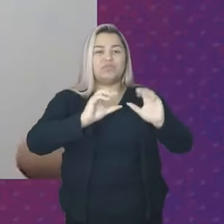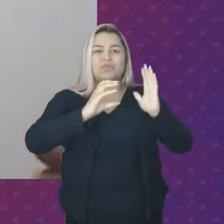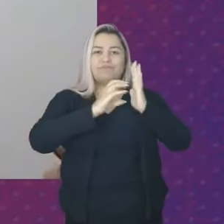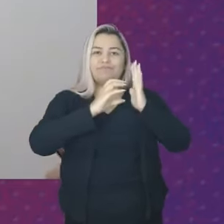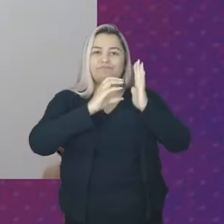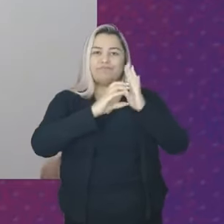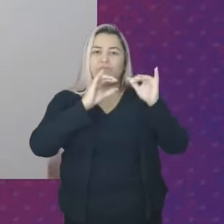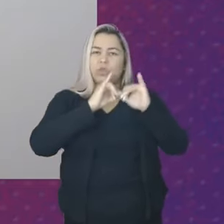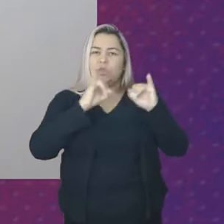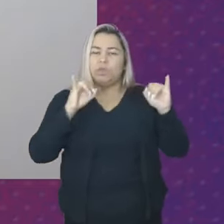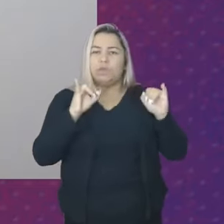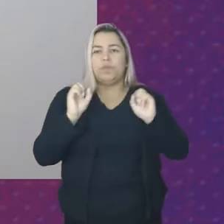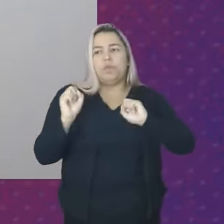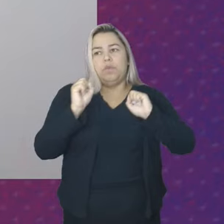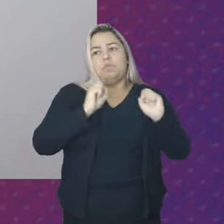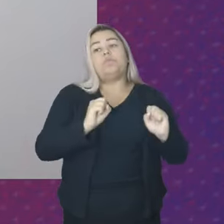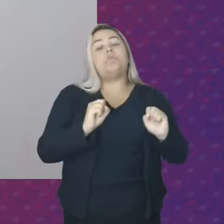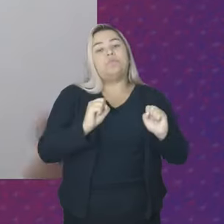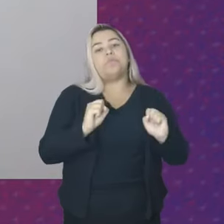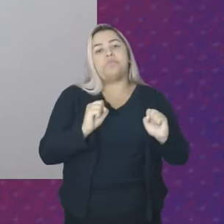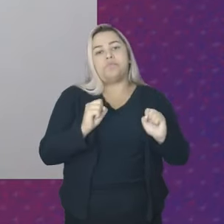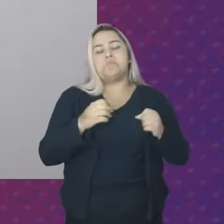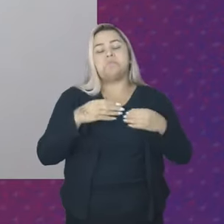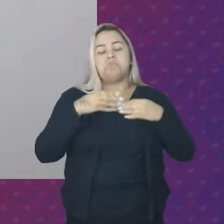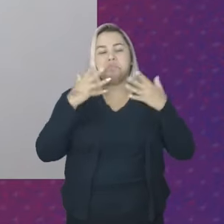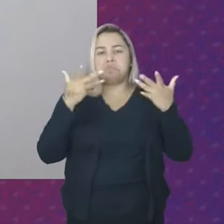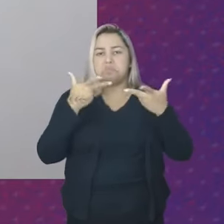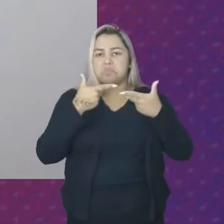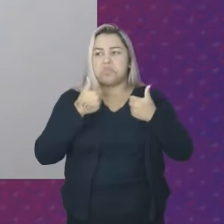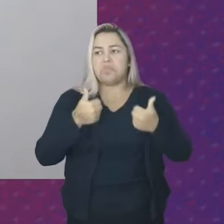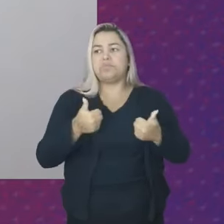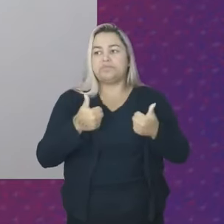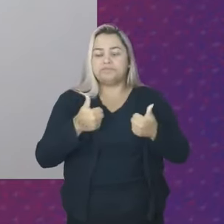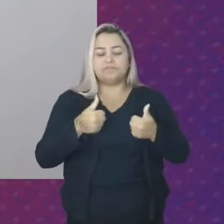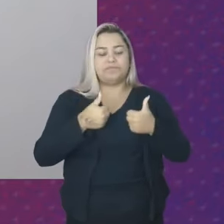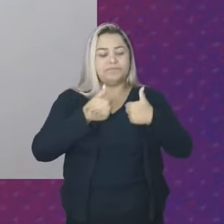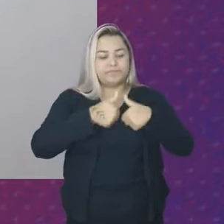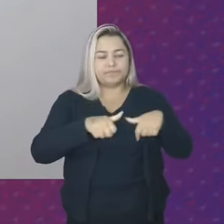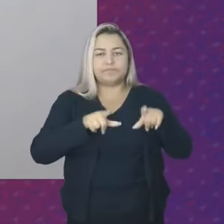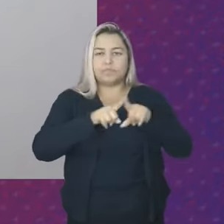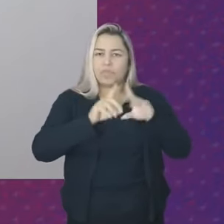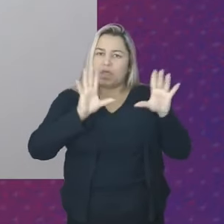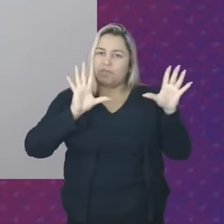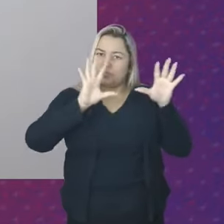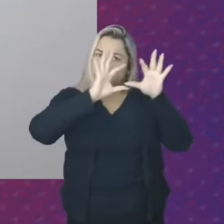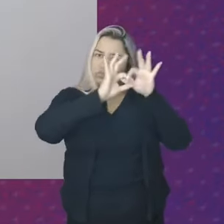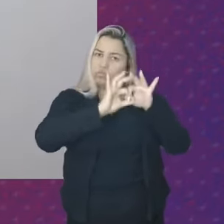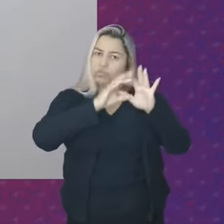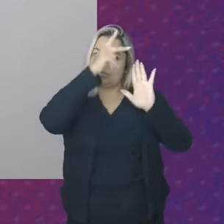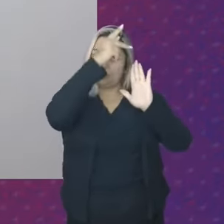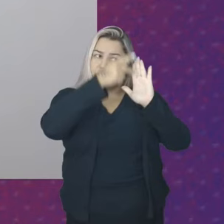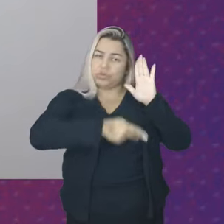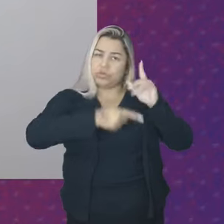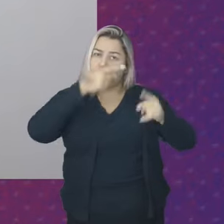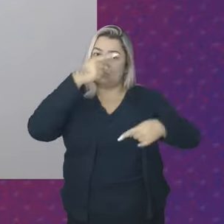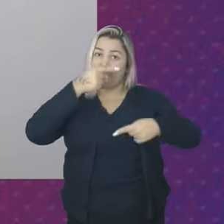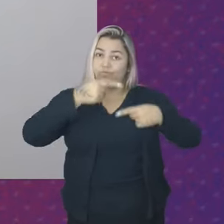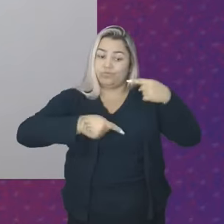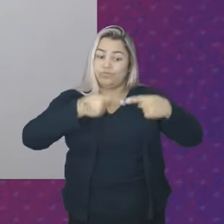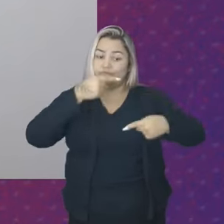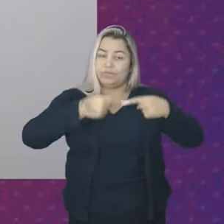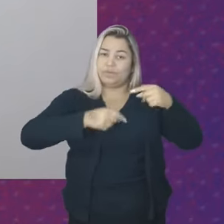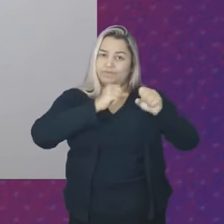que pode vir a ser exitosa. Então, essas pessoas precisam estar bem alinhadas com o projeto político que você está